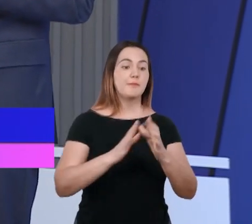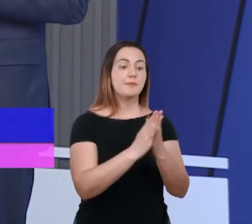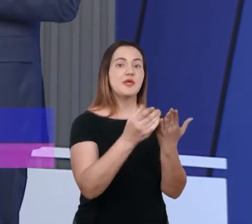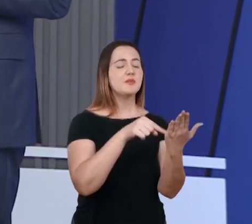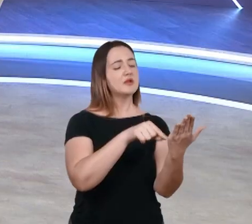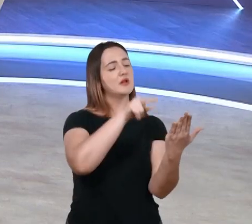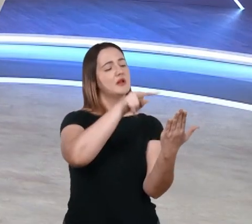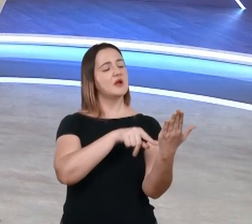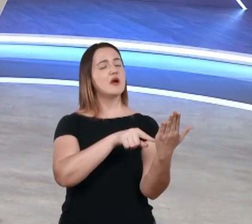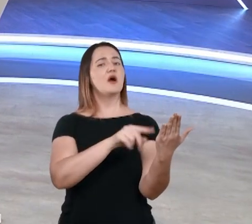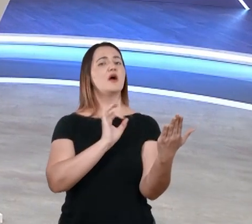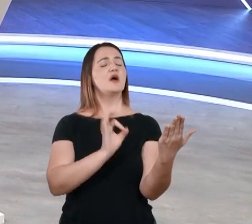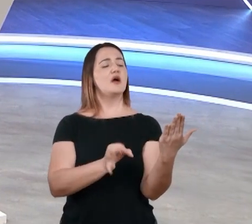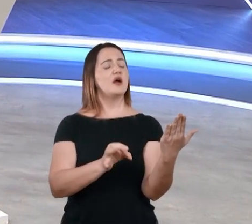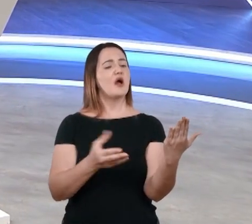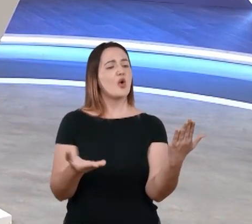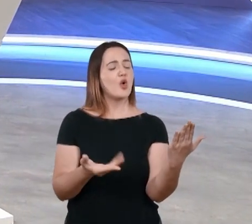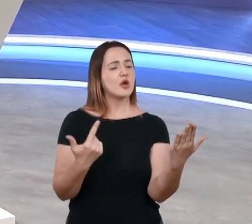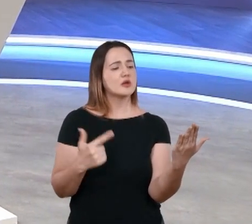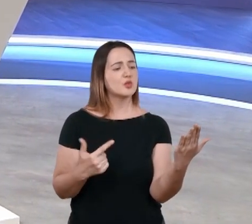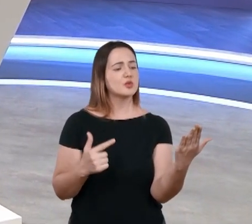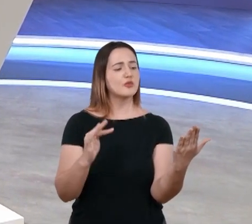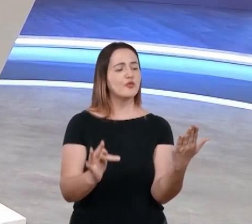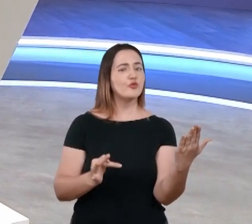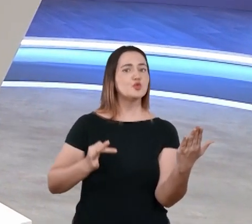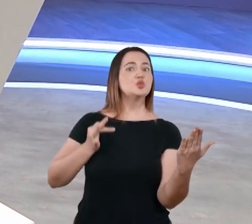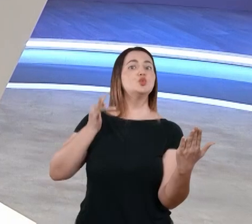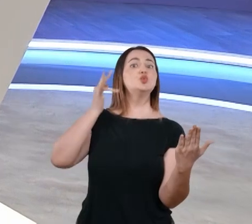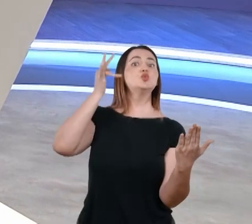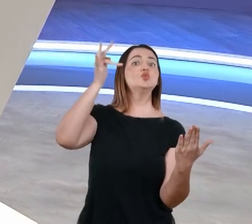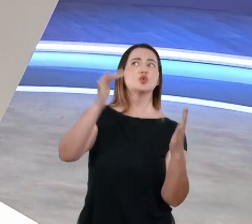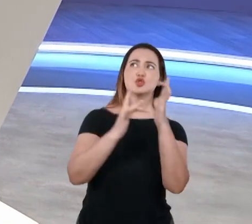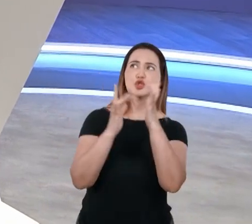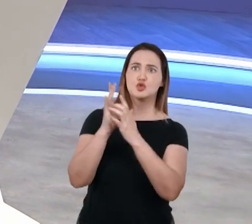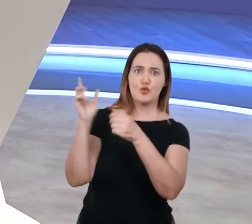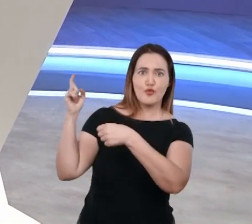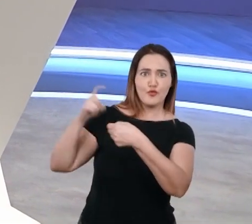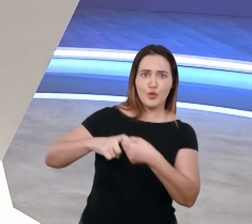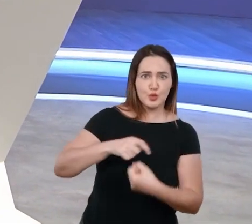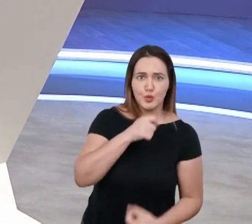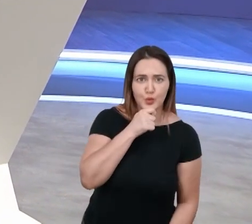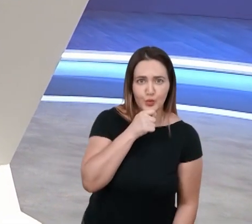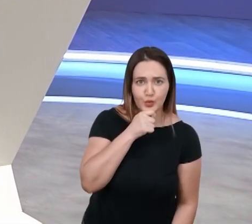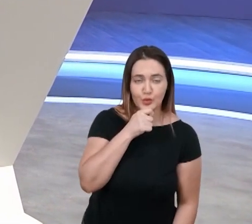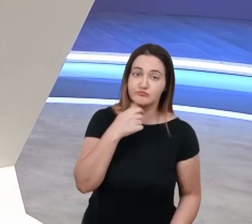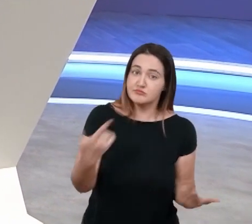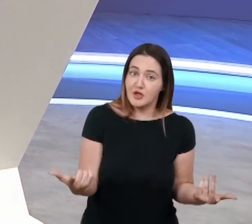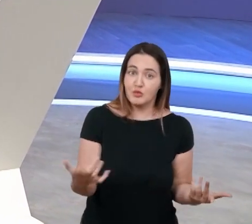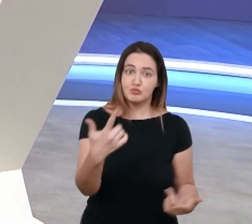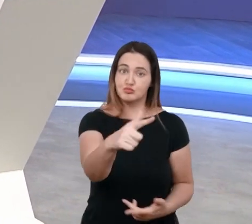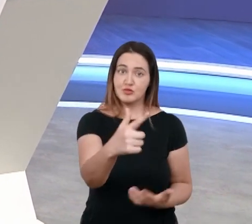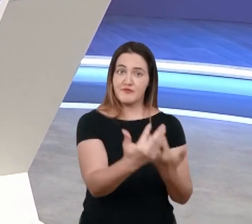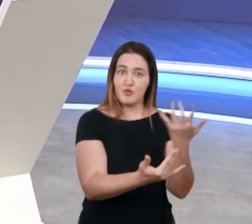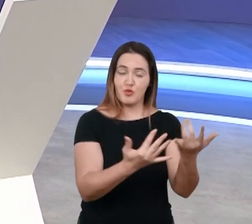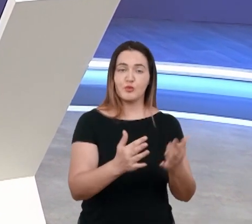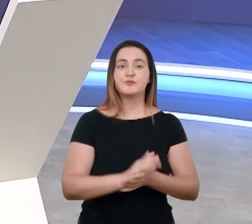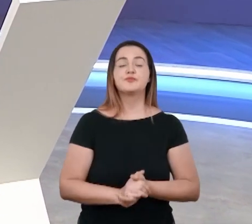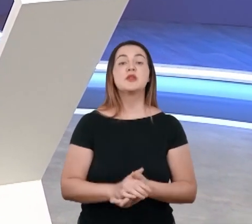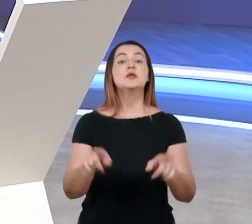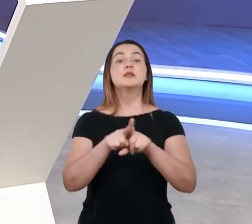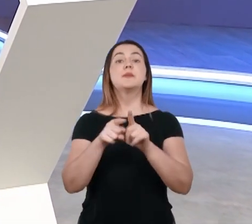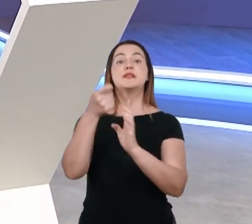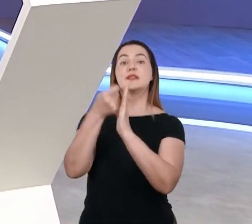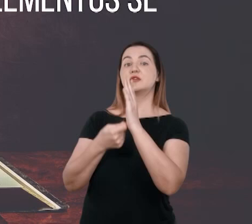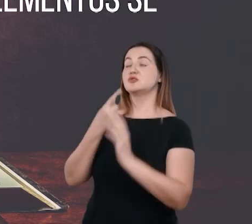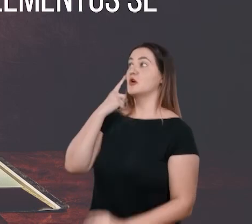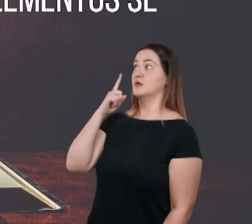errôneo. Porque a Bíblia vai nos esclarecendo e vai nos dando a direção. Olha outro texto, 2 Pedro 3, 10 a 12. Diz assim a